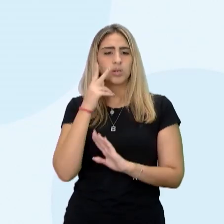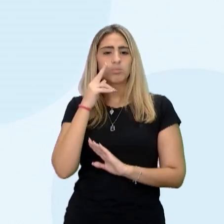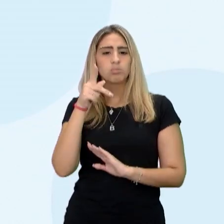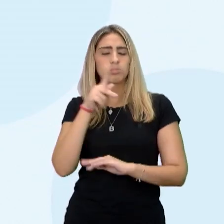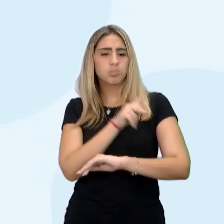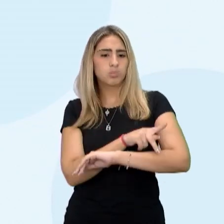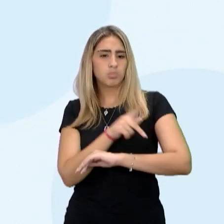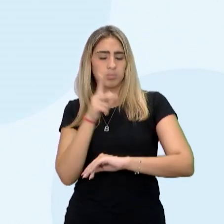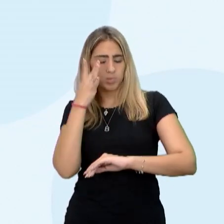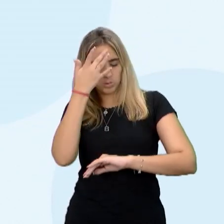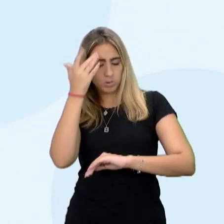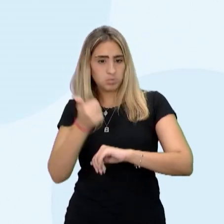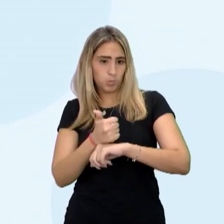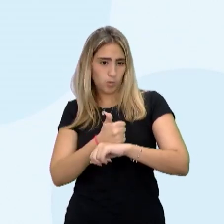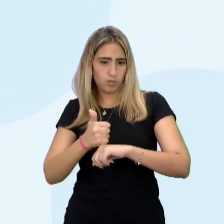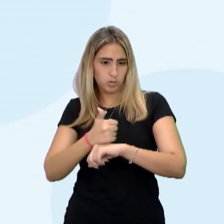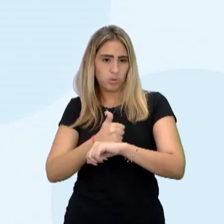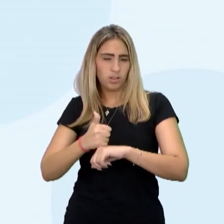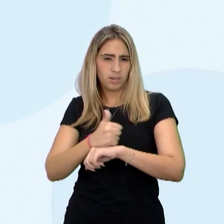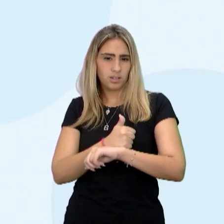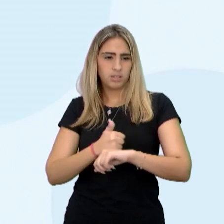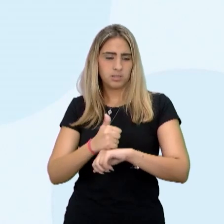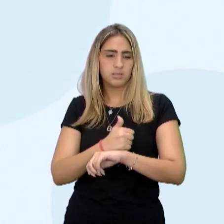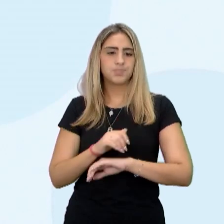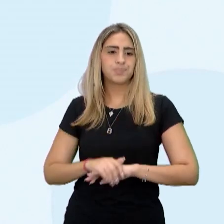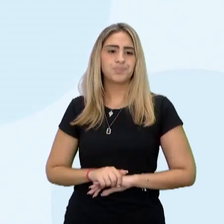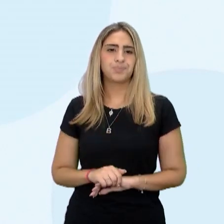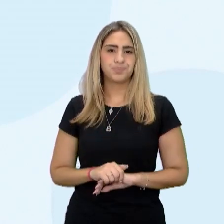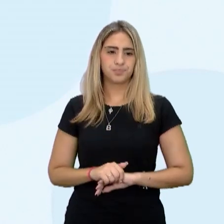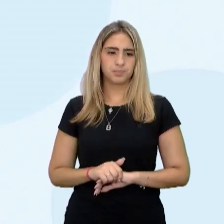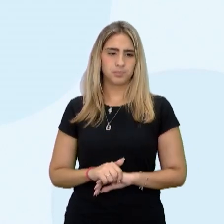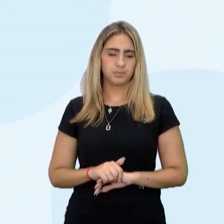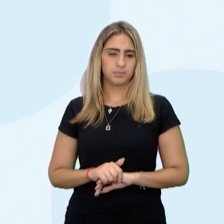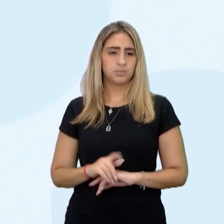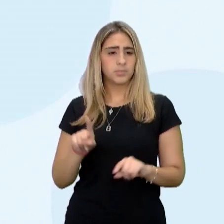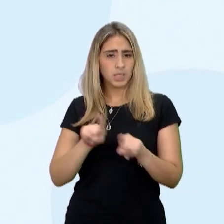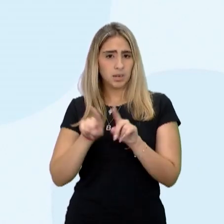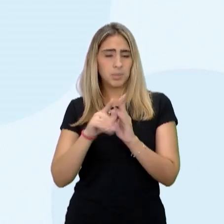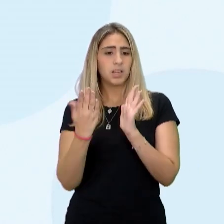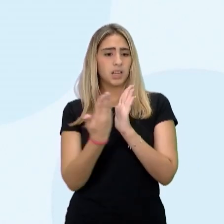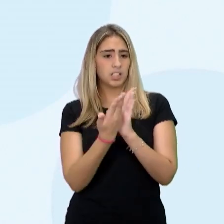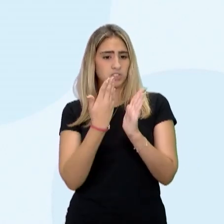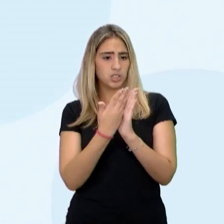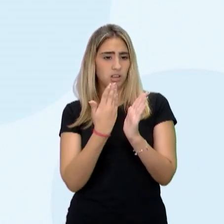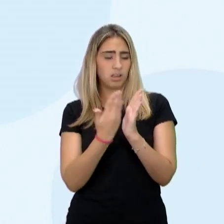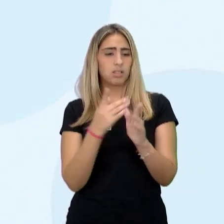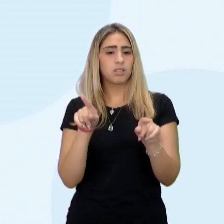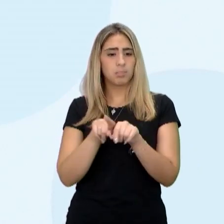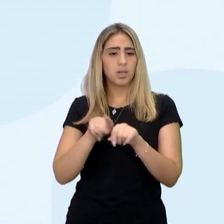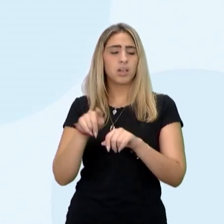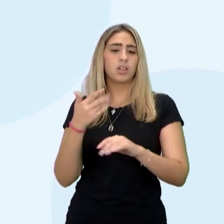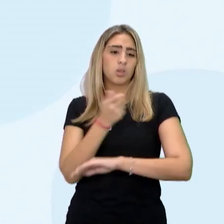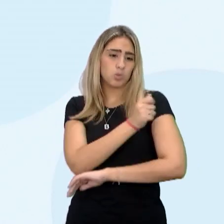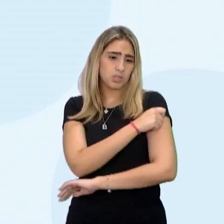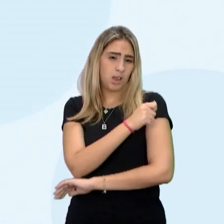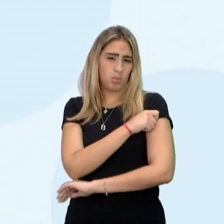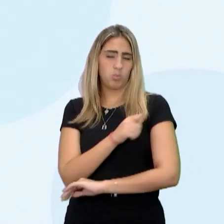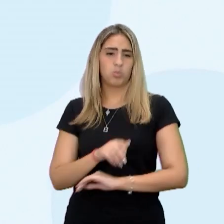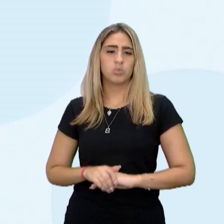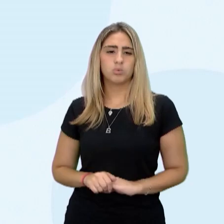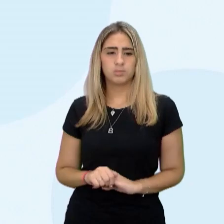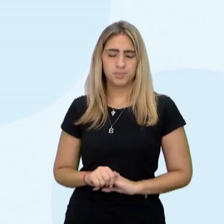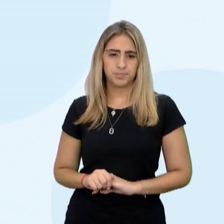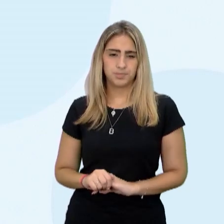professores comentaram aí um pouquinho, né, do que deve conter aí na agenda dos profissionais, e a agenda dos estudantes, certo, Débora? Isso